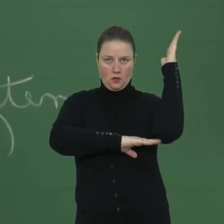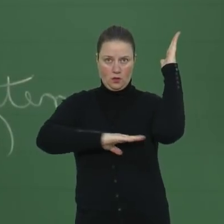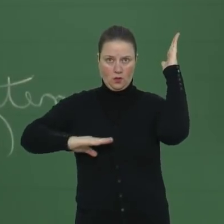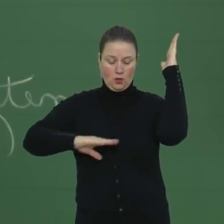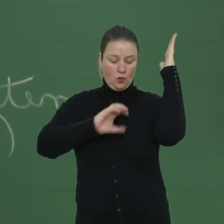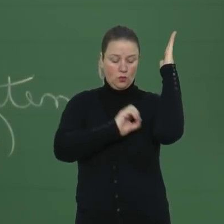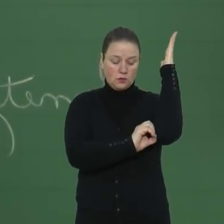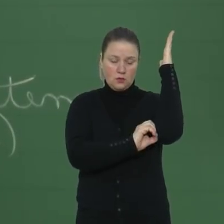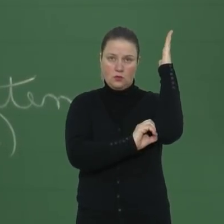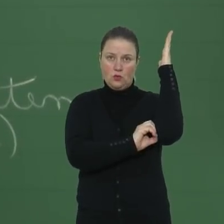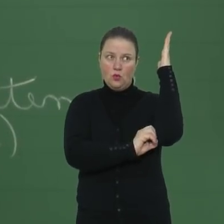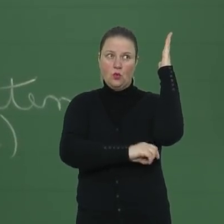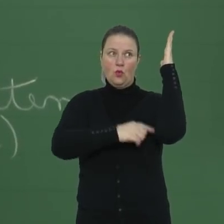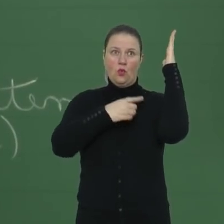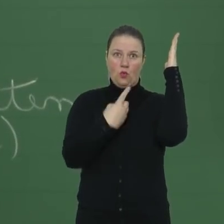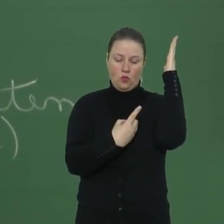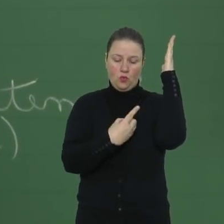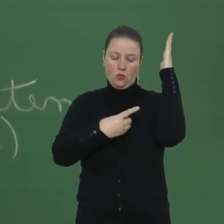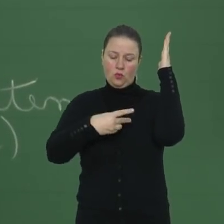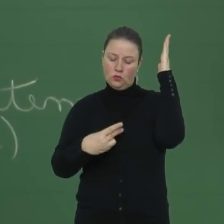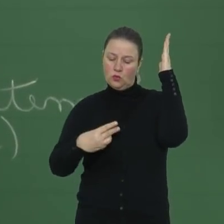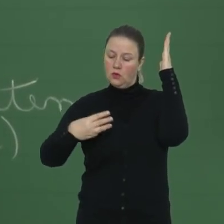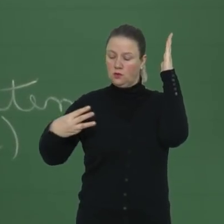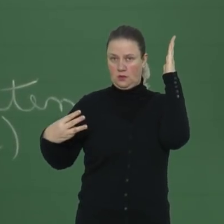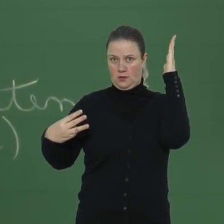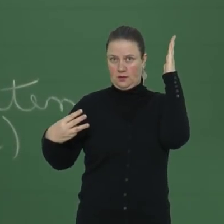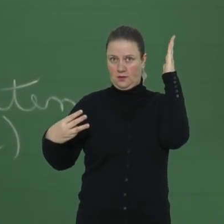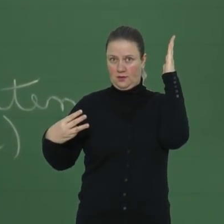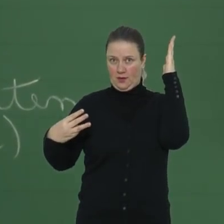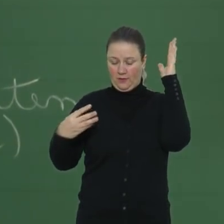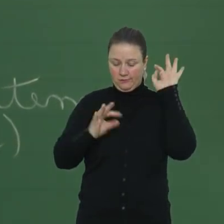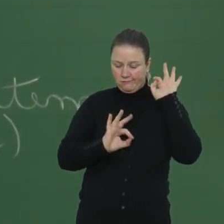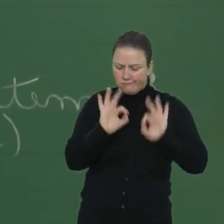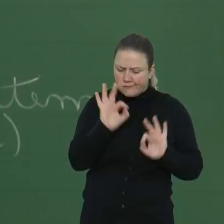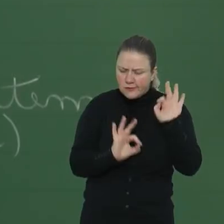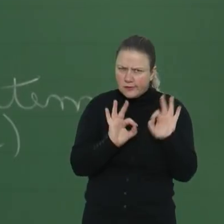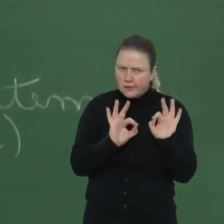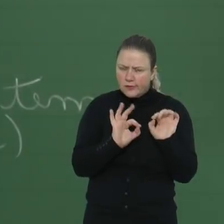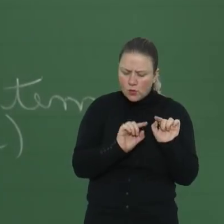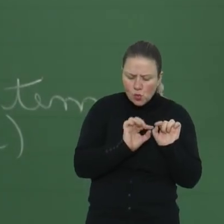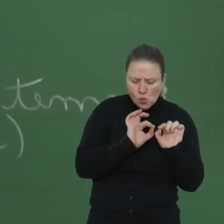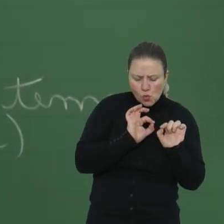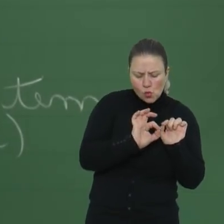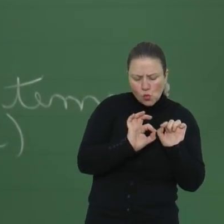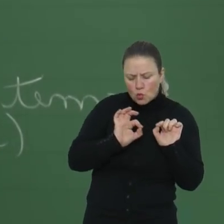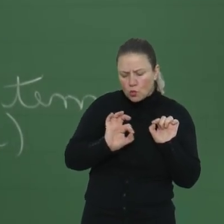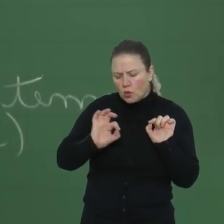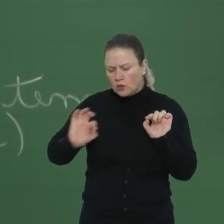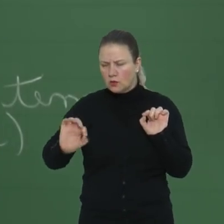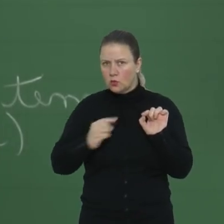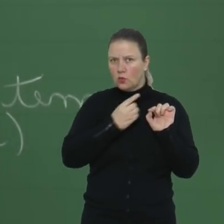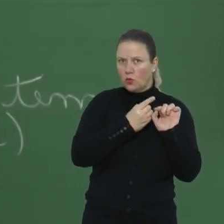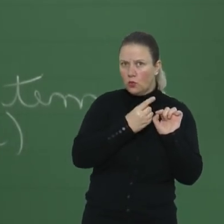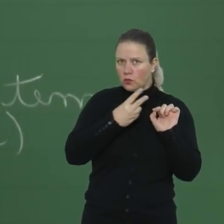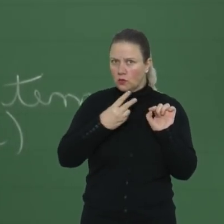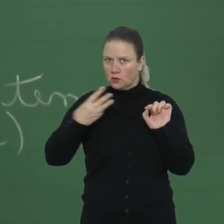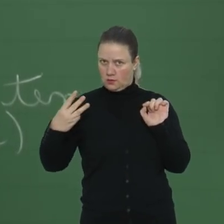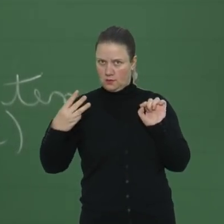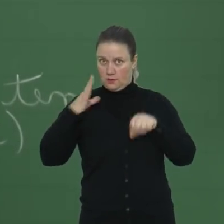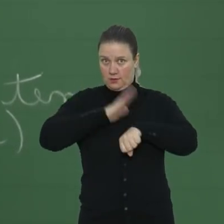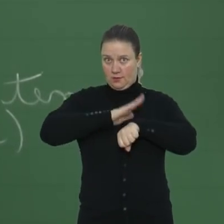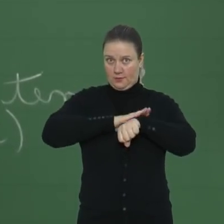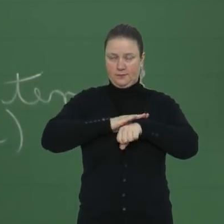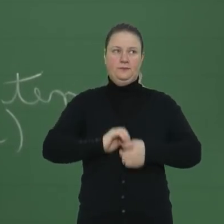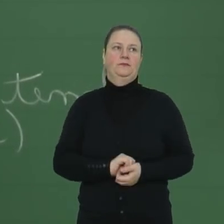tempo 2, o tempo 3. Vou colocar para vocês aqui não se perderem no caderno de vocês, ok? Então, no minuto 1, eu cheguei e eu tinha